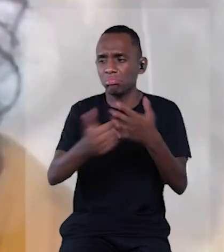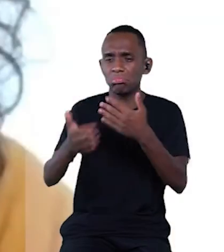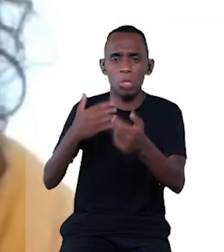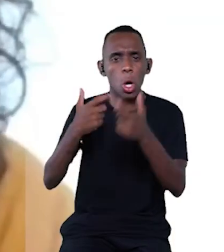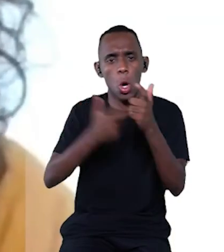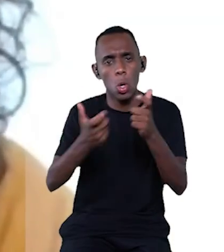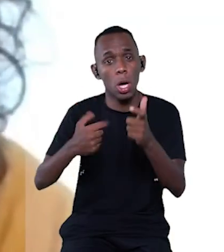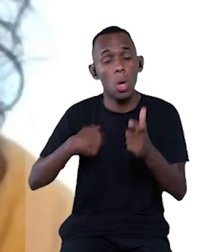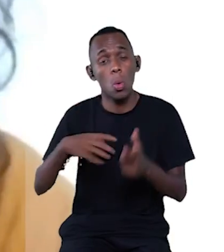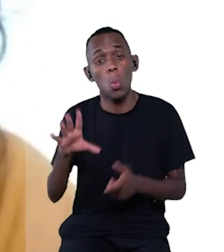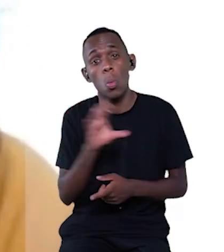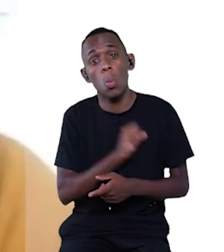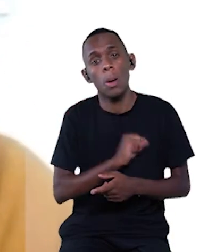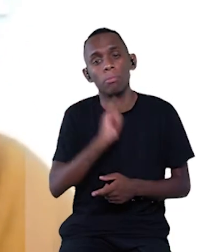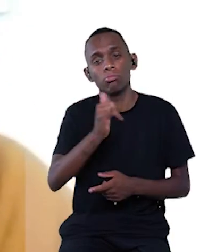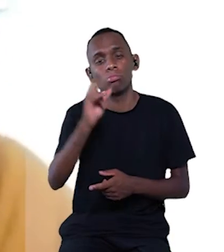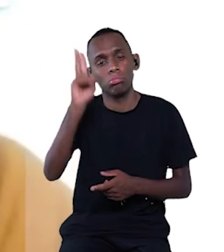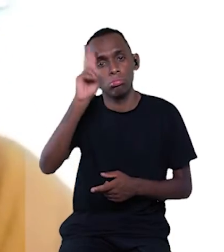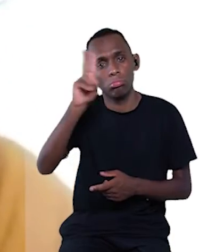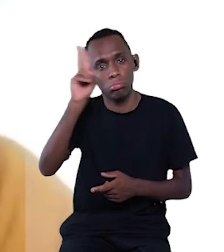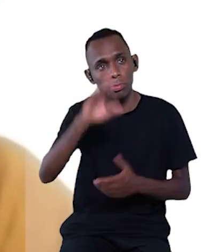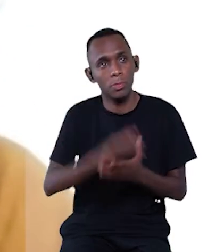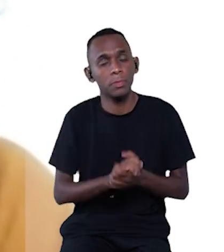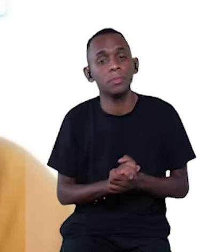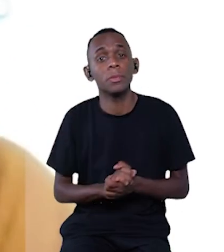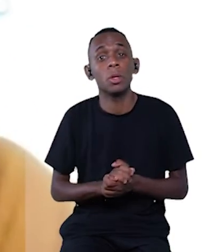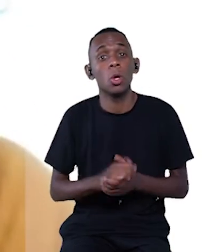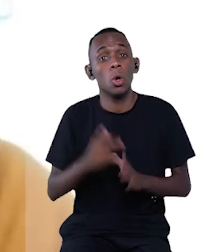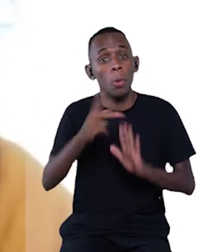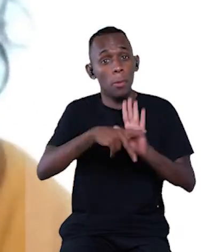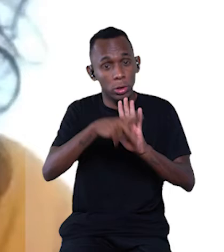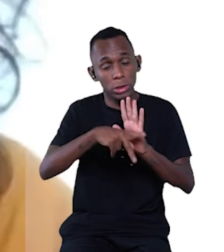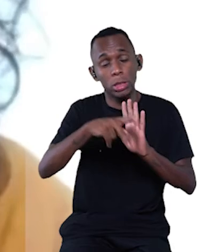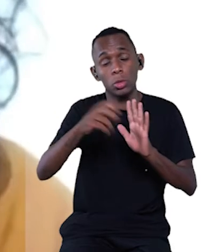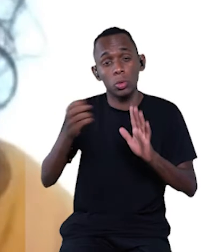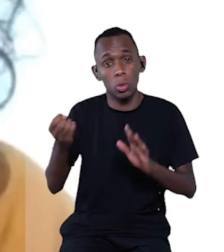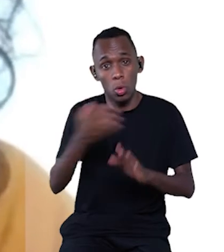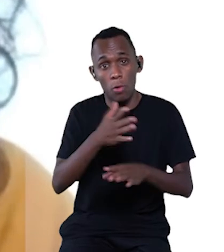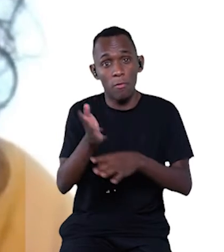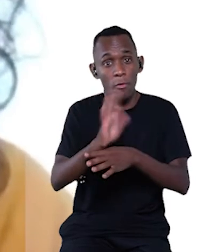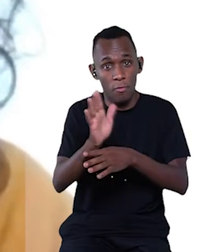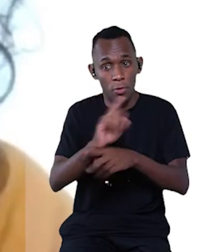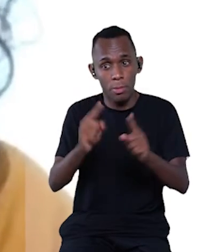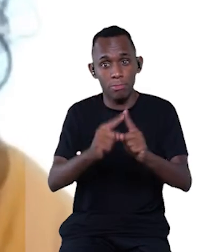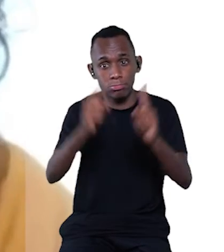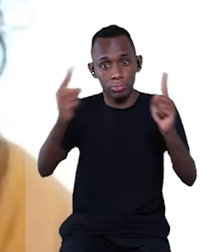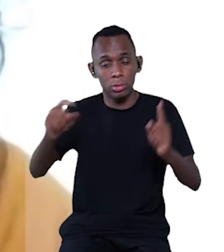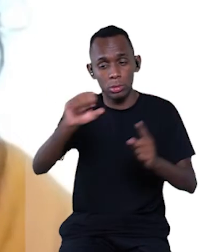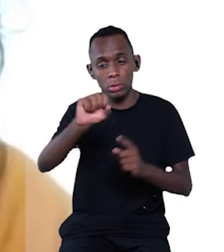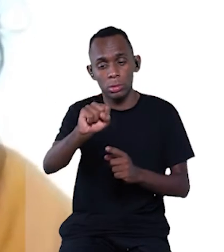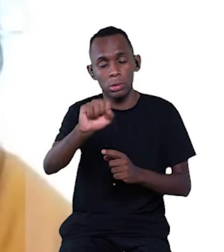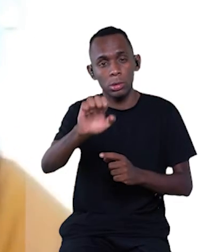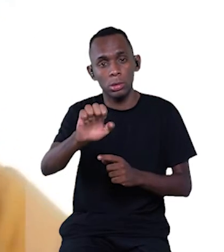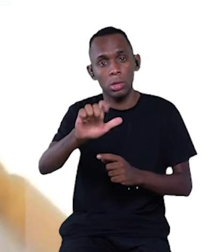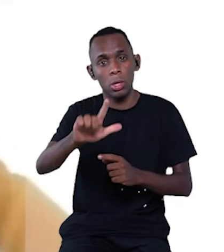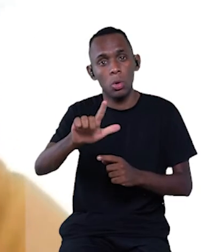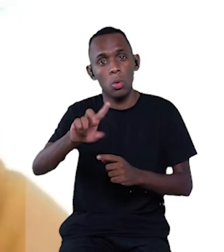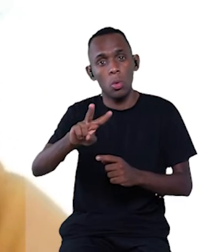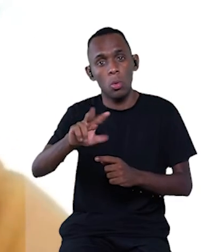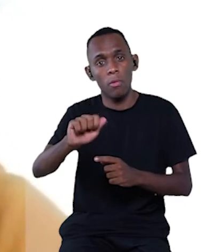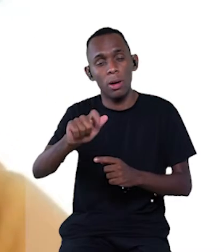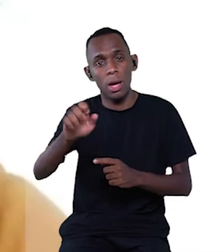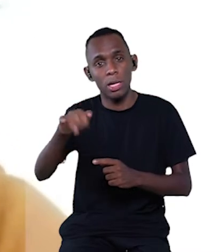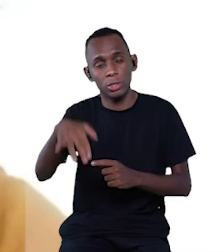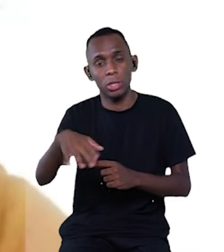cinema, os nossos projetos mais atuais são o Selvagem, que é um longometragem, e a gente ficou